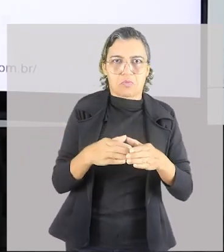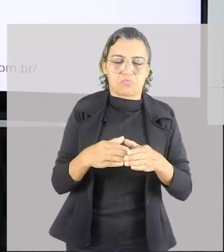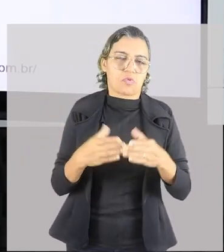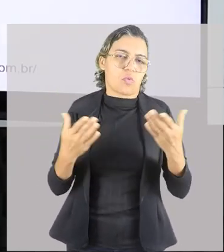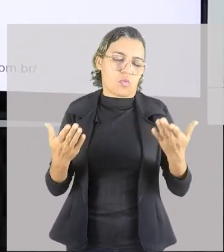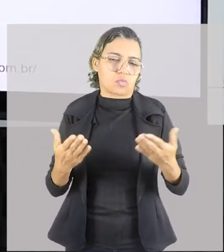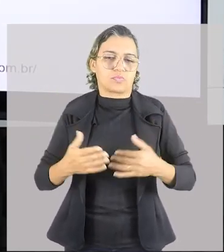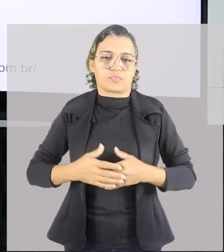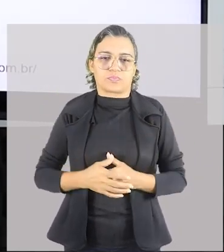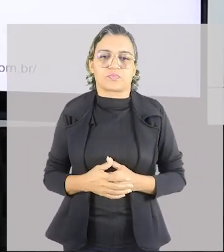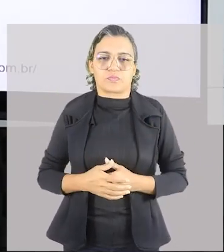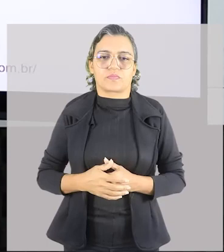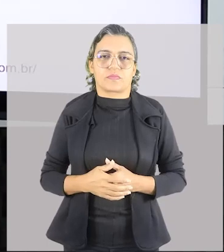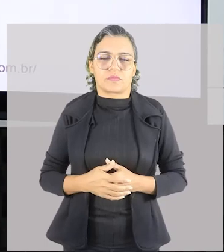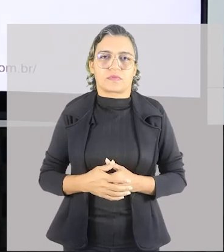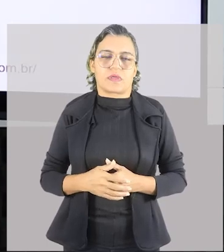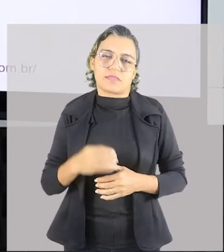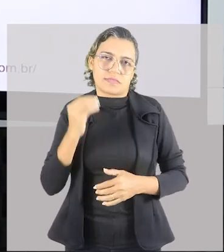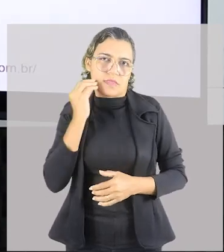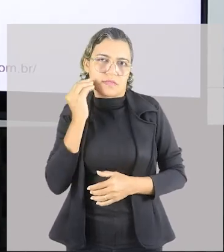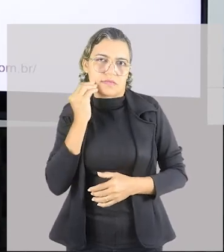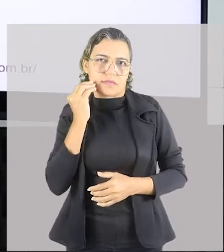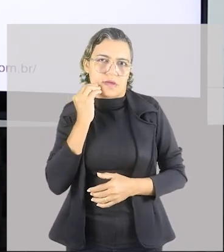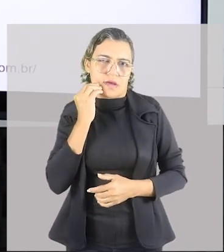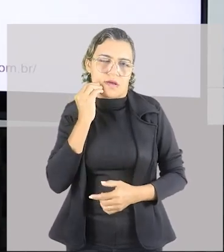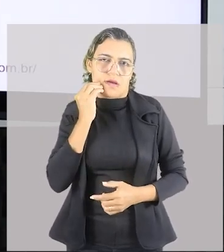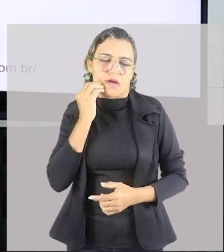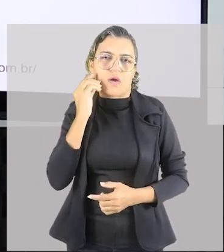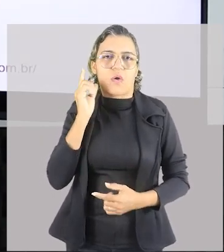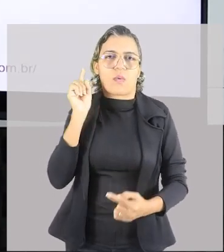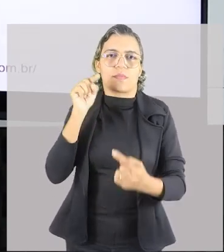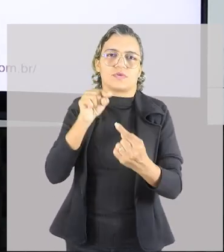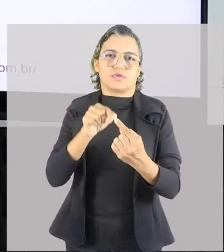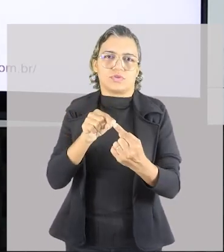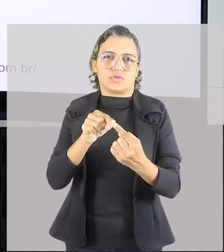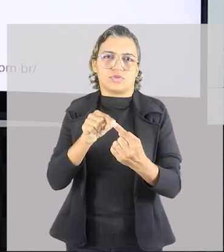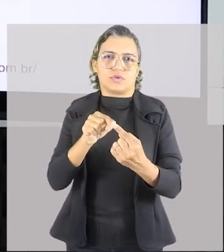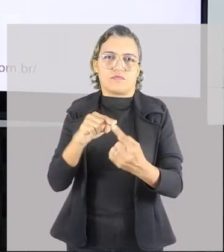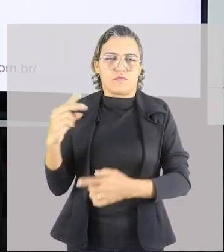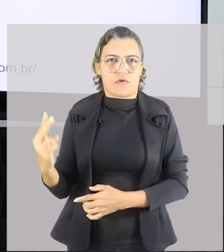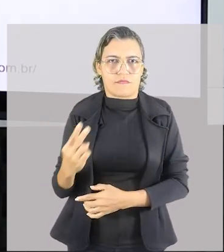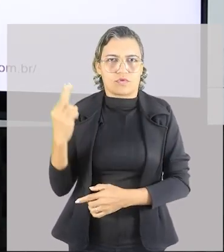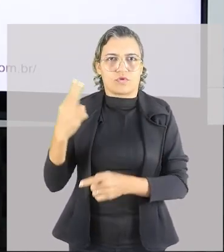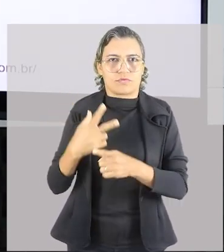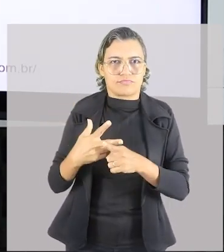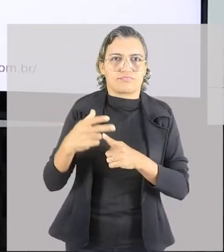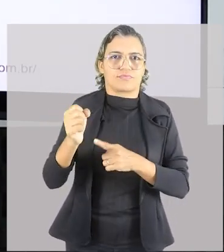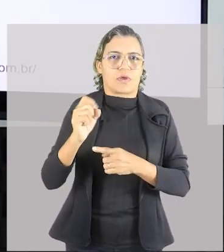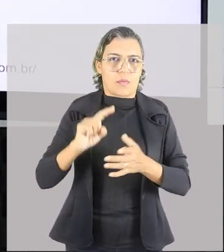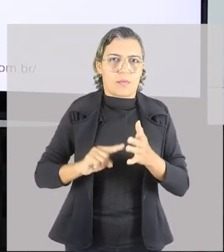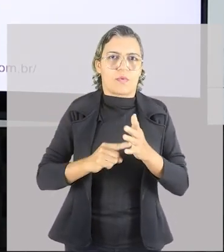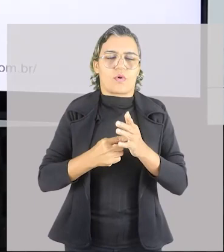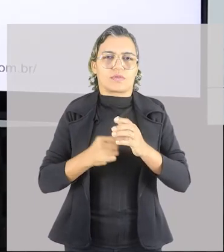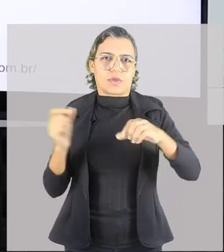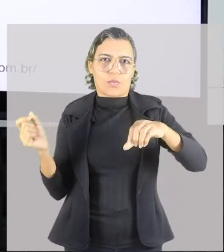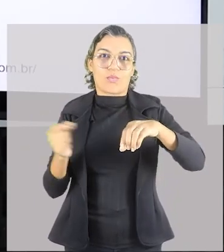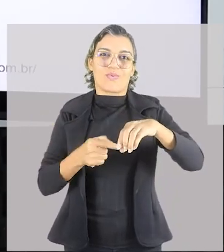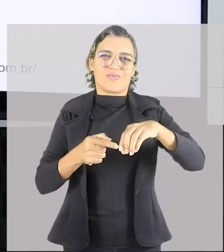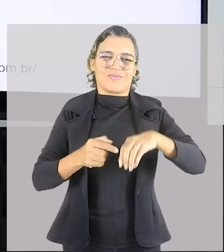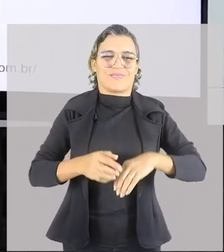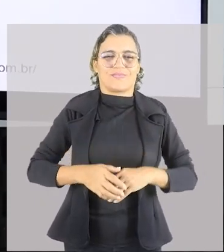prol de um objetivo que é a vitória, que é o ponto, que é o gol,